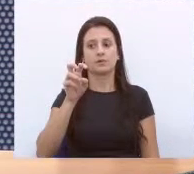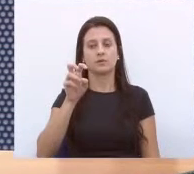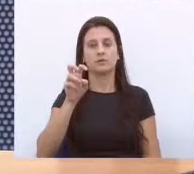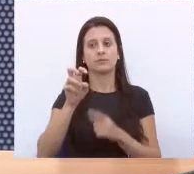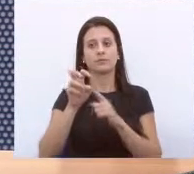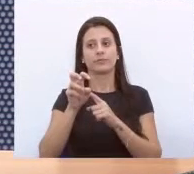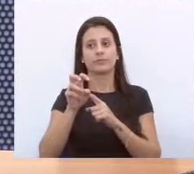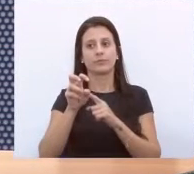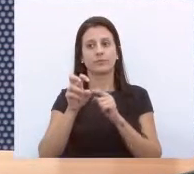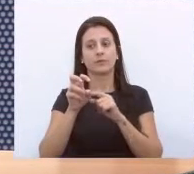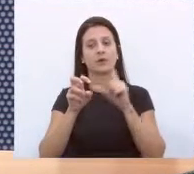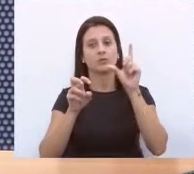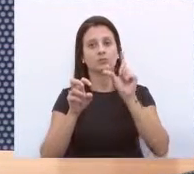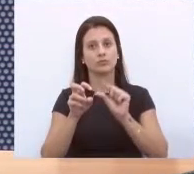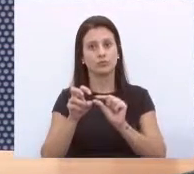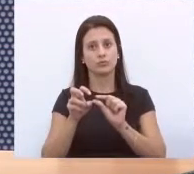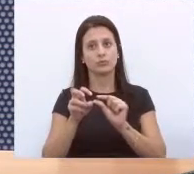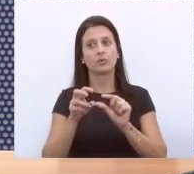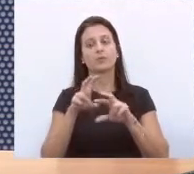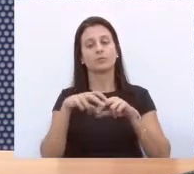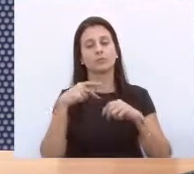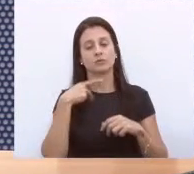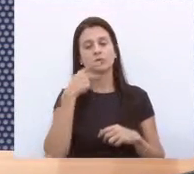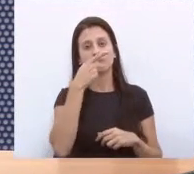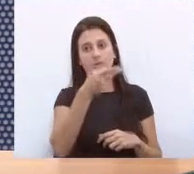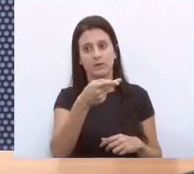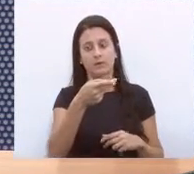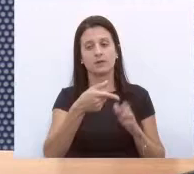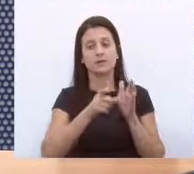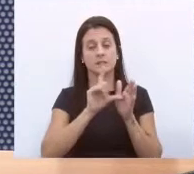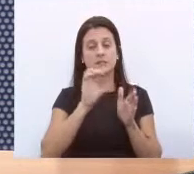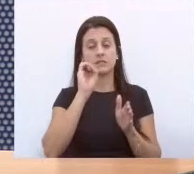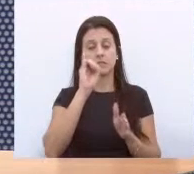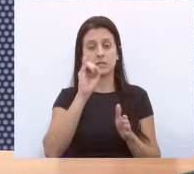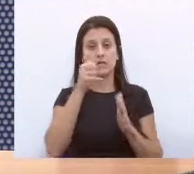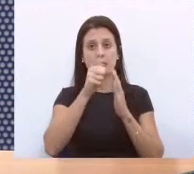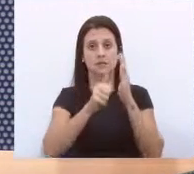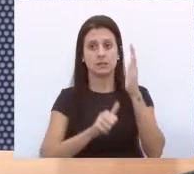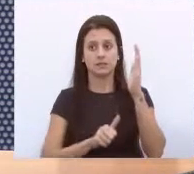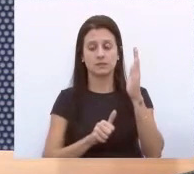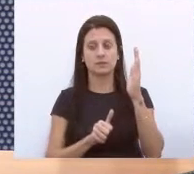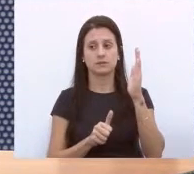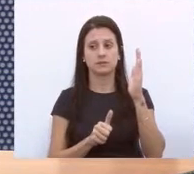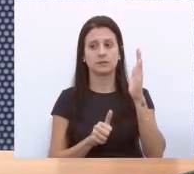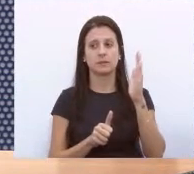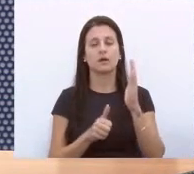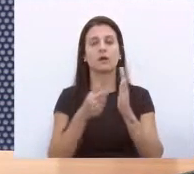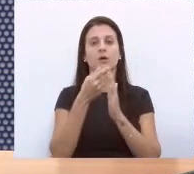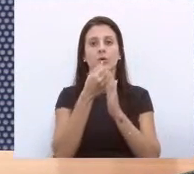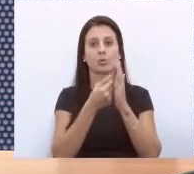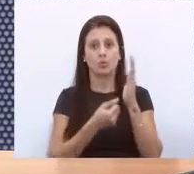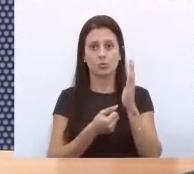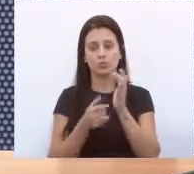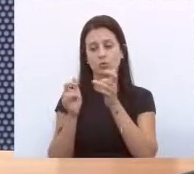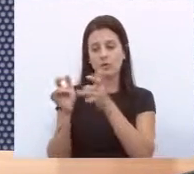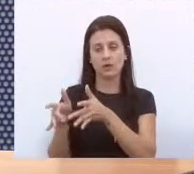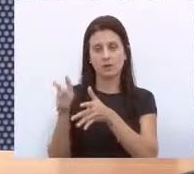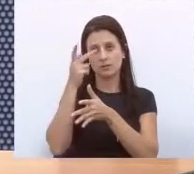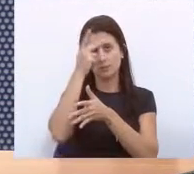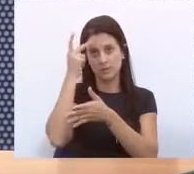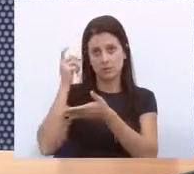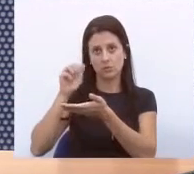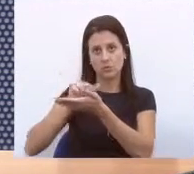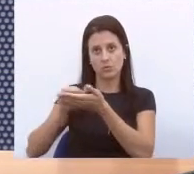e meio que eu digo que se a gente analisar o custo com pessoal eu do custeio